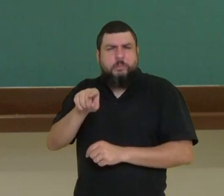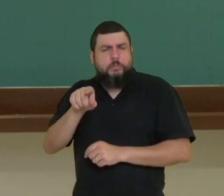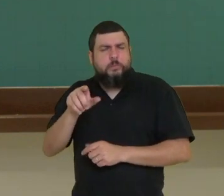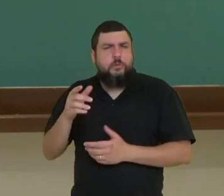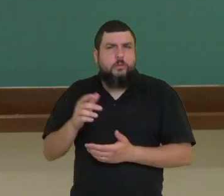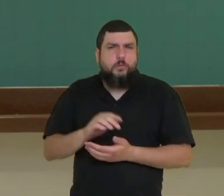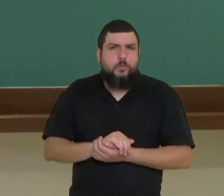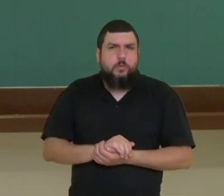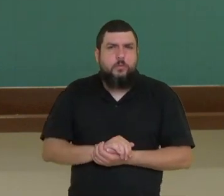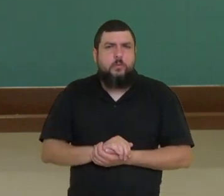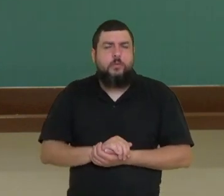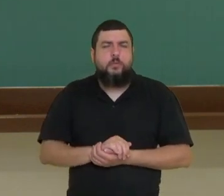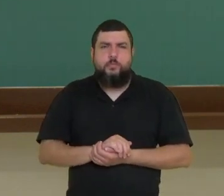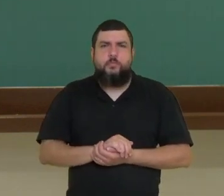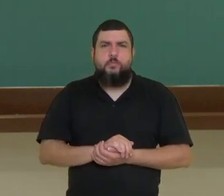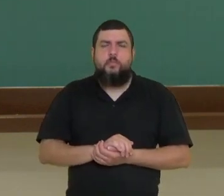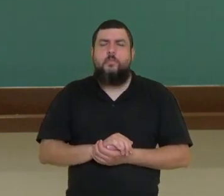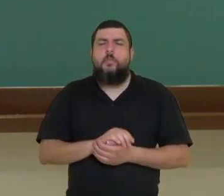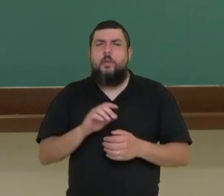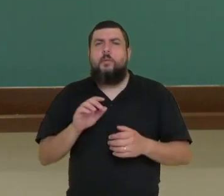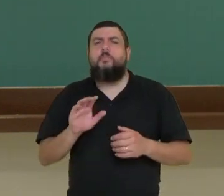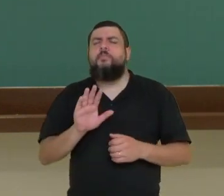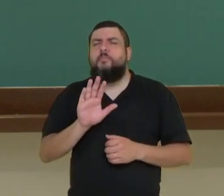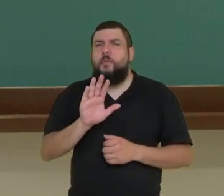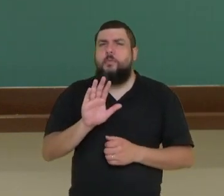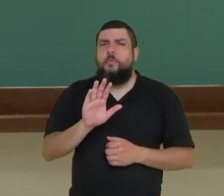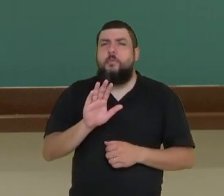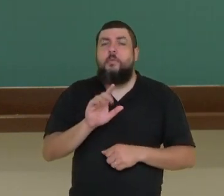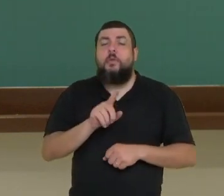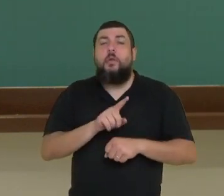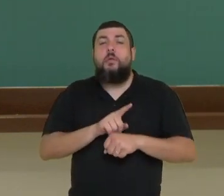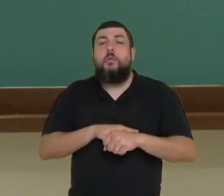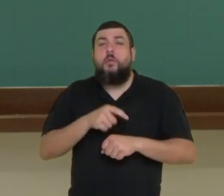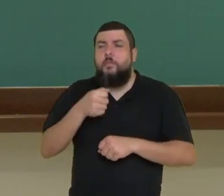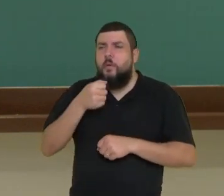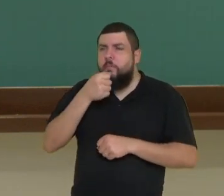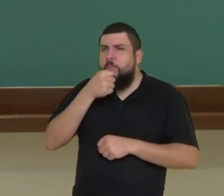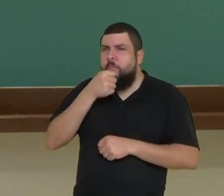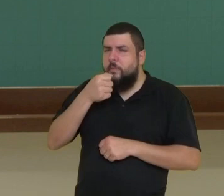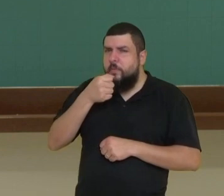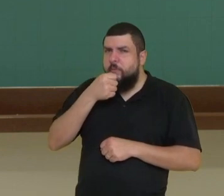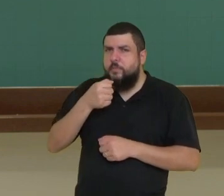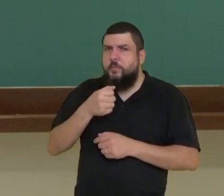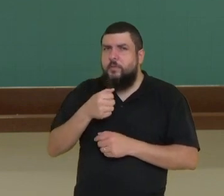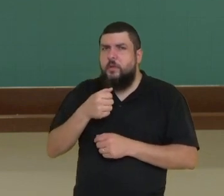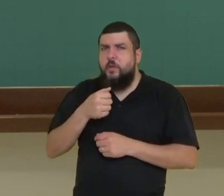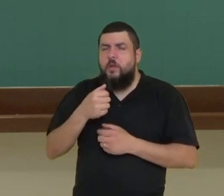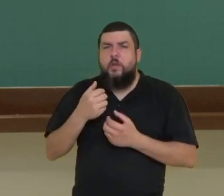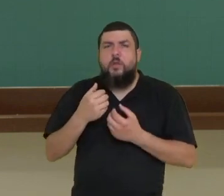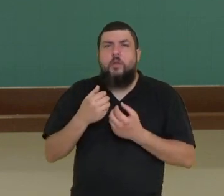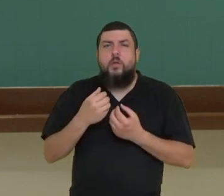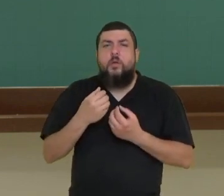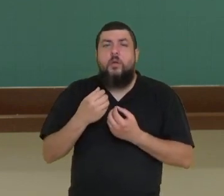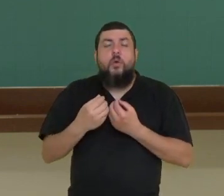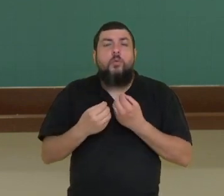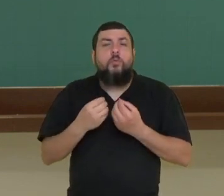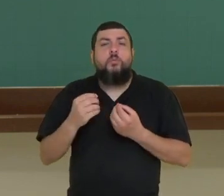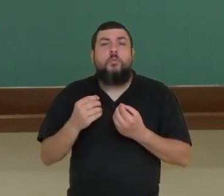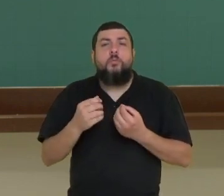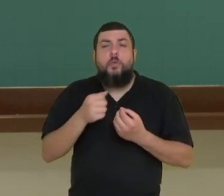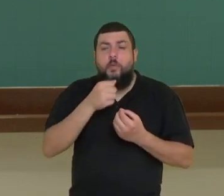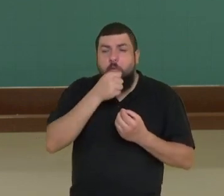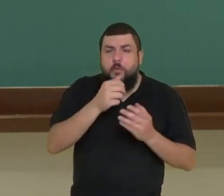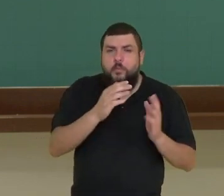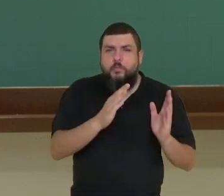norteadores. Em que momento da entrevista, né? Em que momento ocorre a